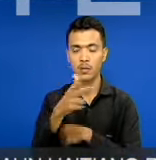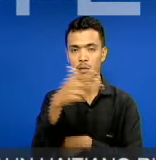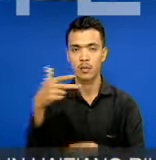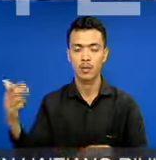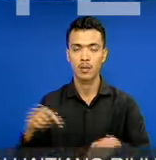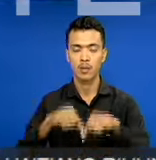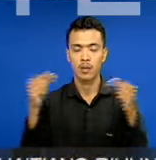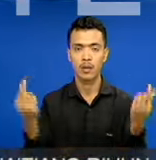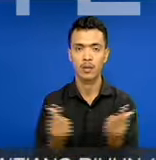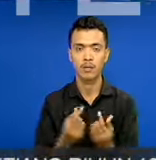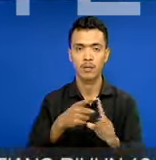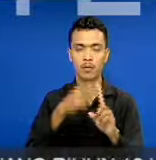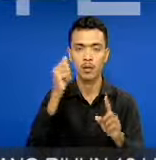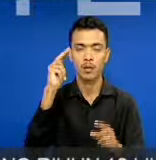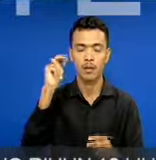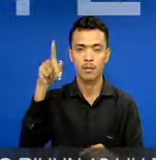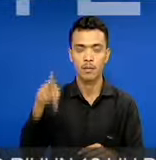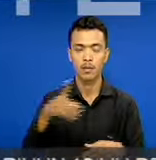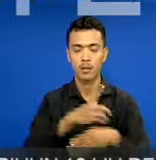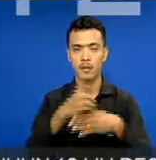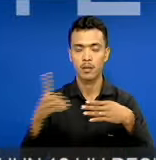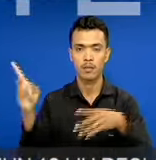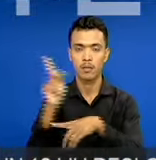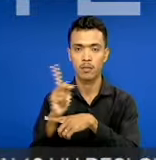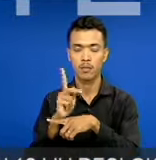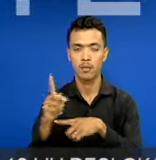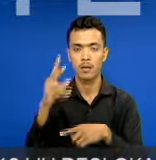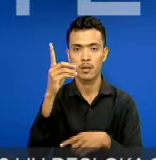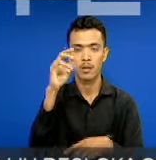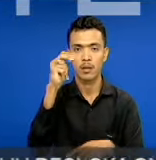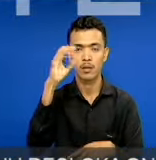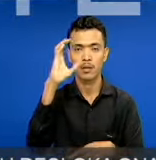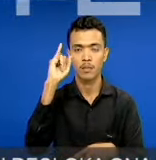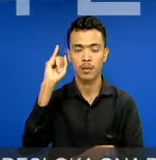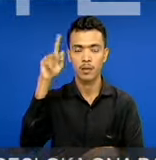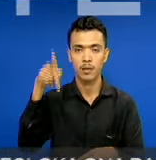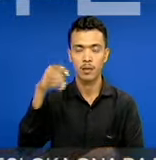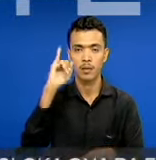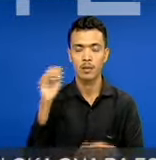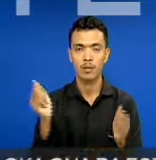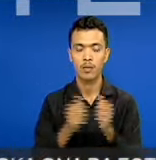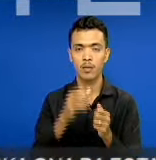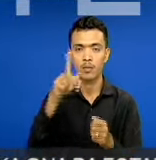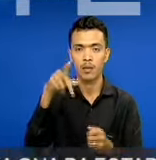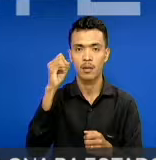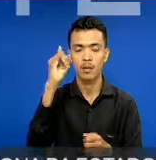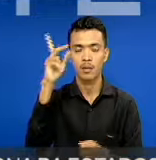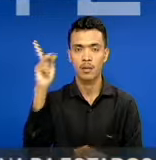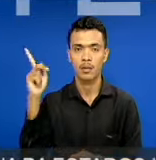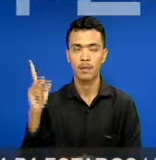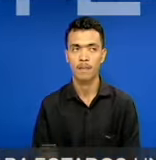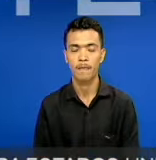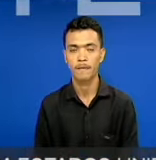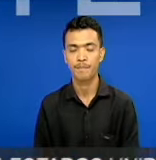Rússia Autoridade Nacional Petróleo, Direção Comércio, DNCPI, no PENSIC. Domingos